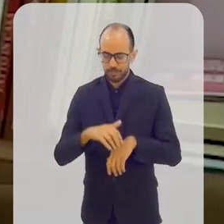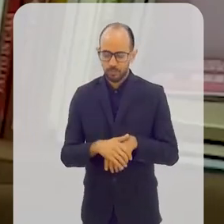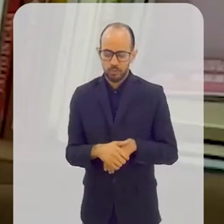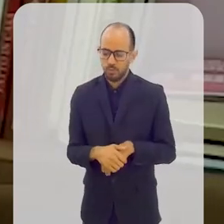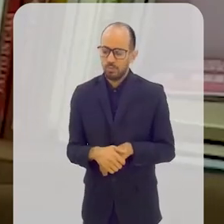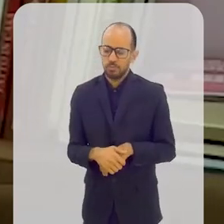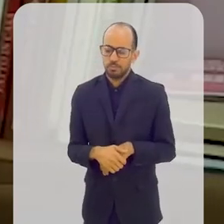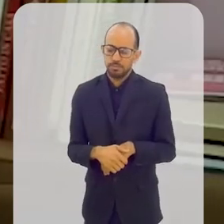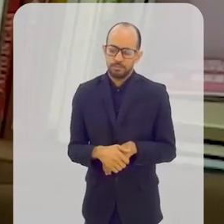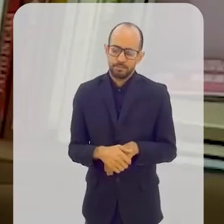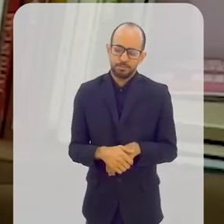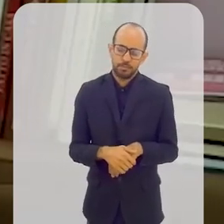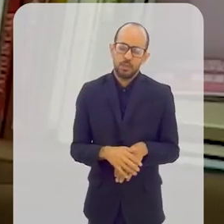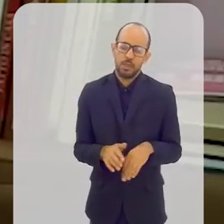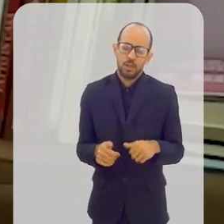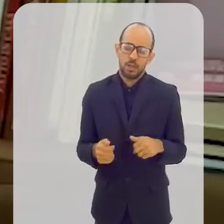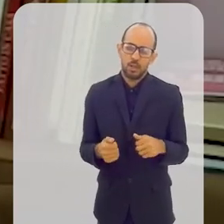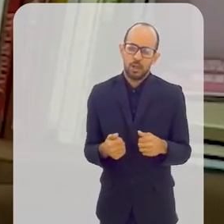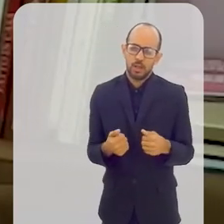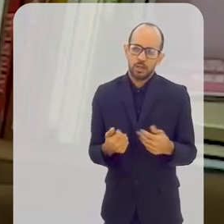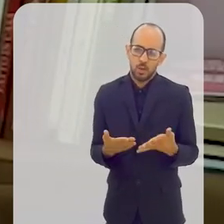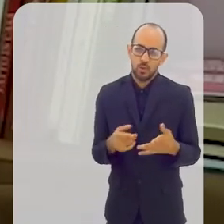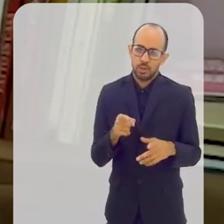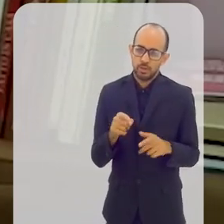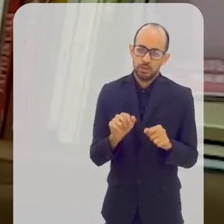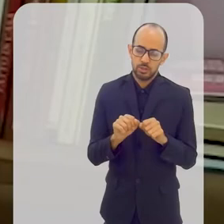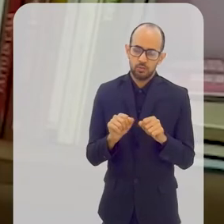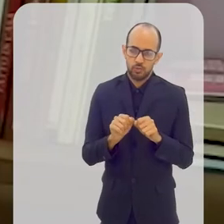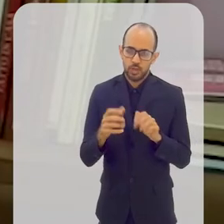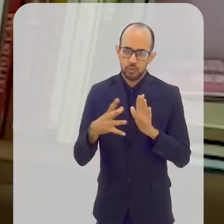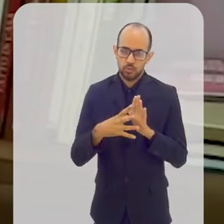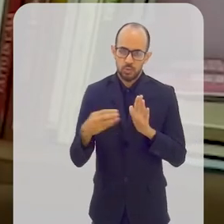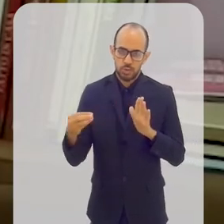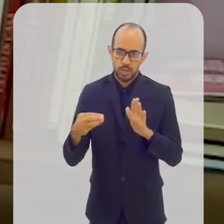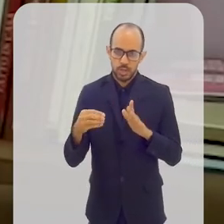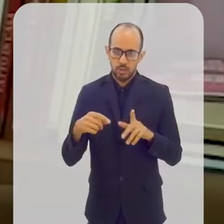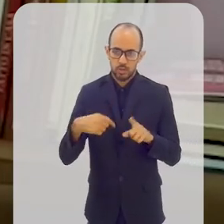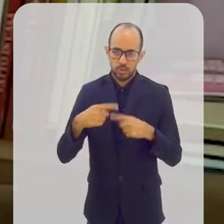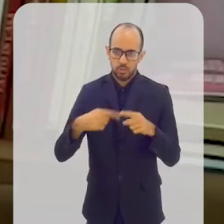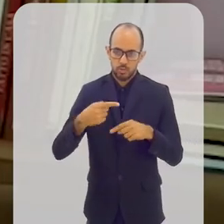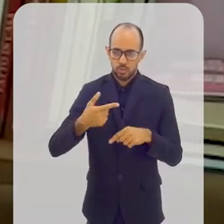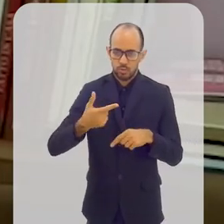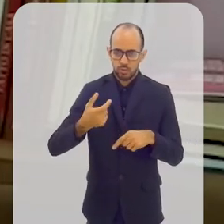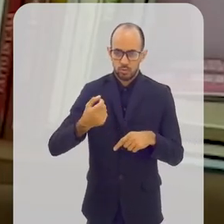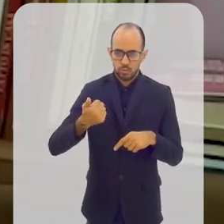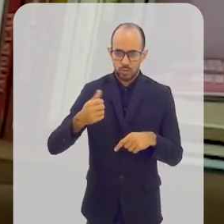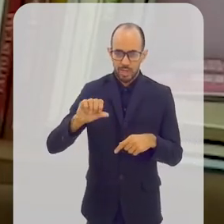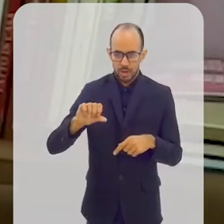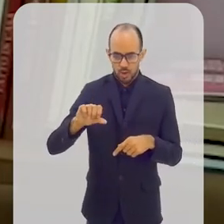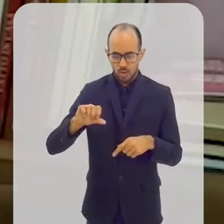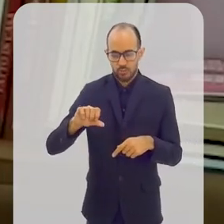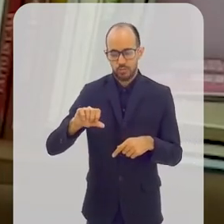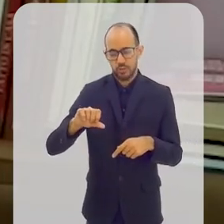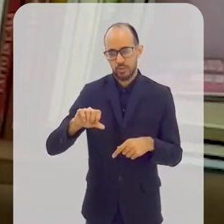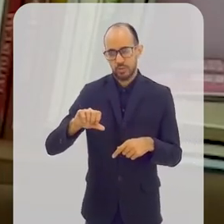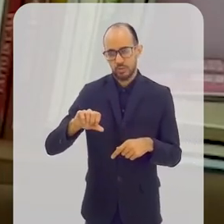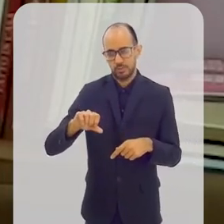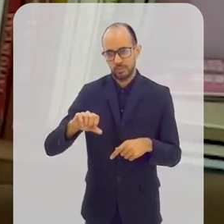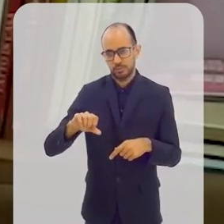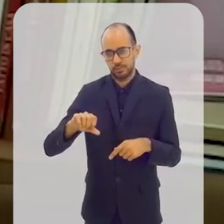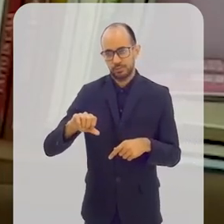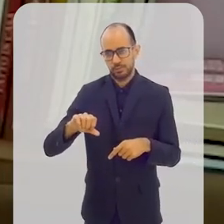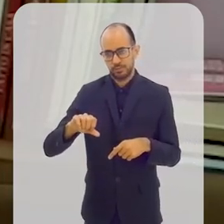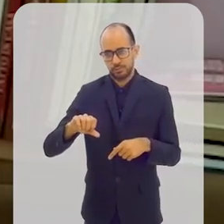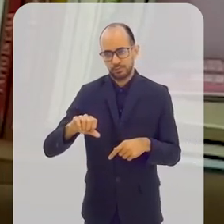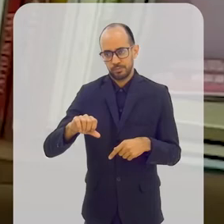um processo. Isso aí foi formatado, então, no final de 2019,